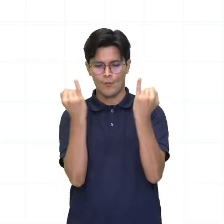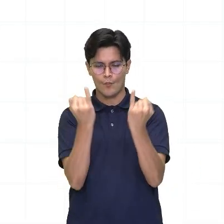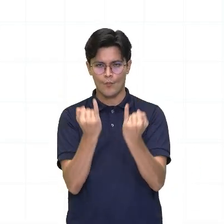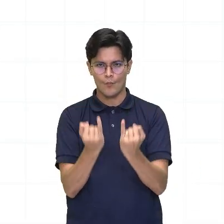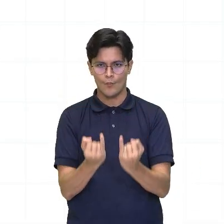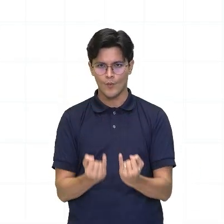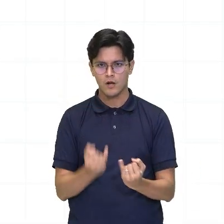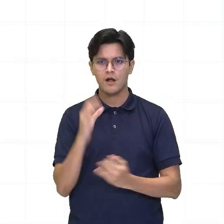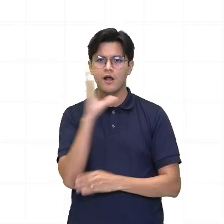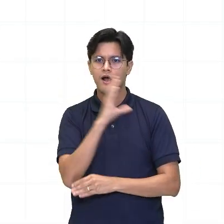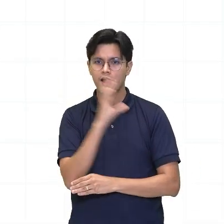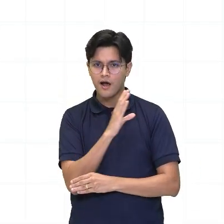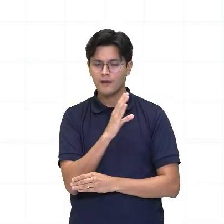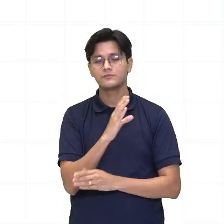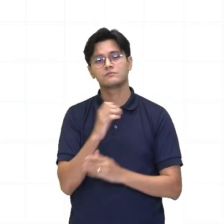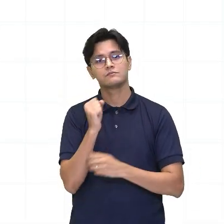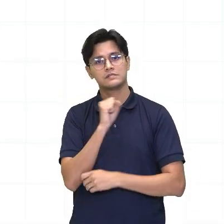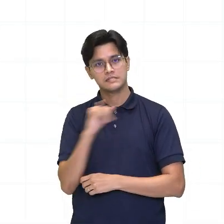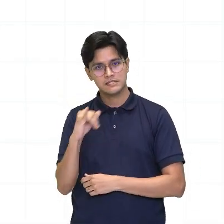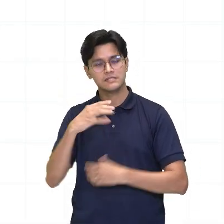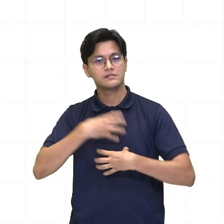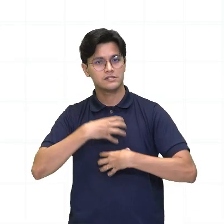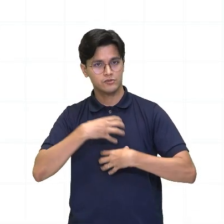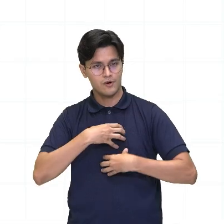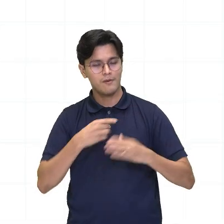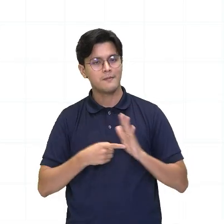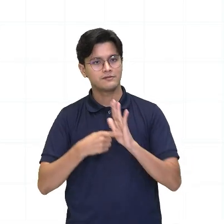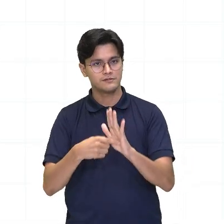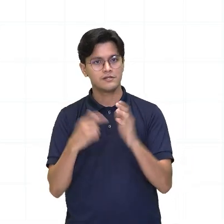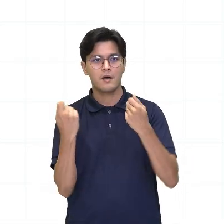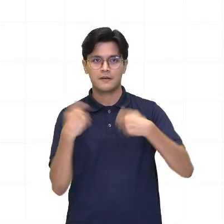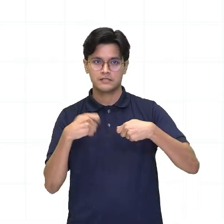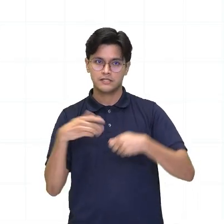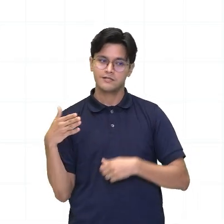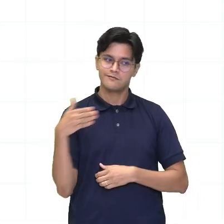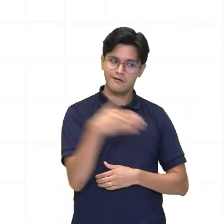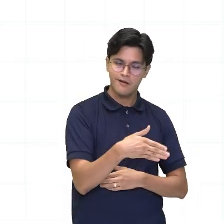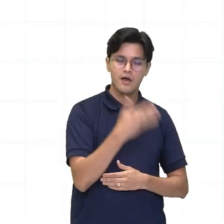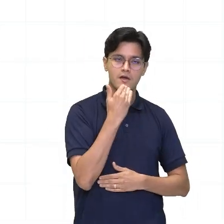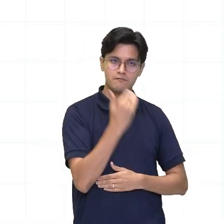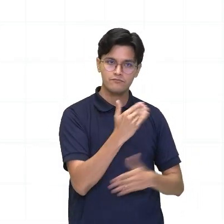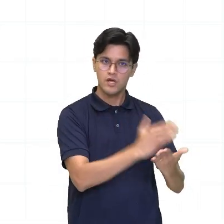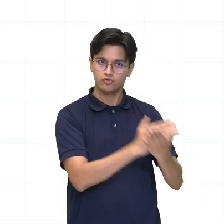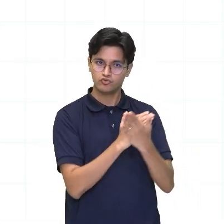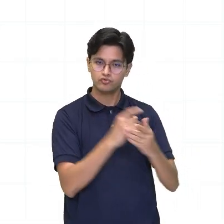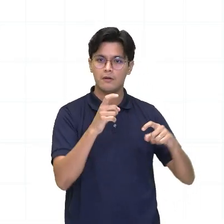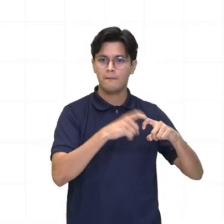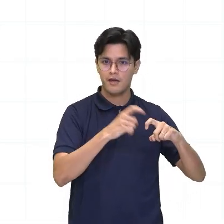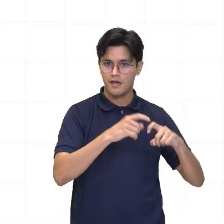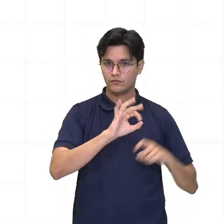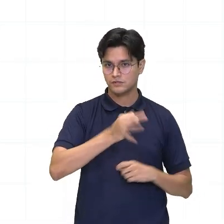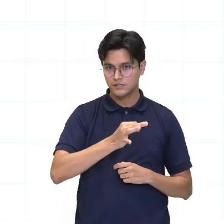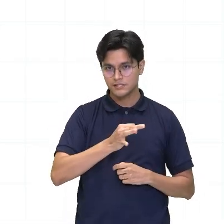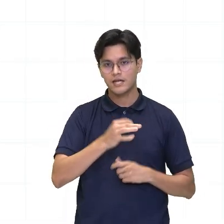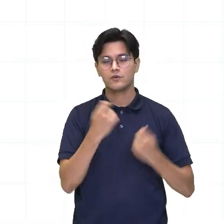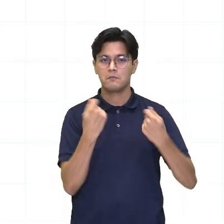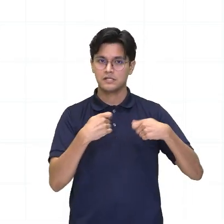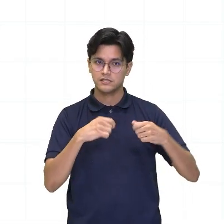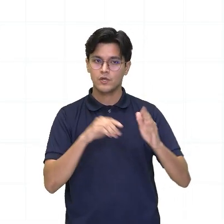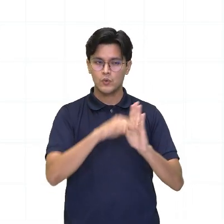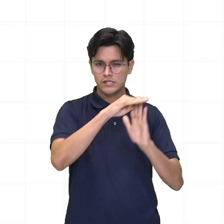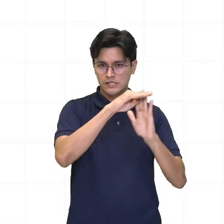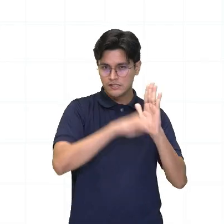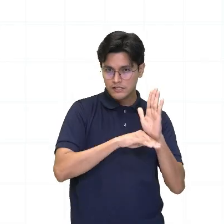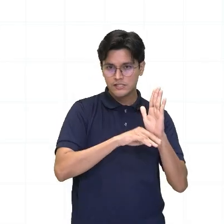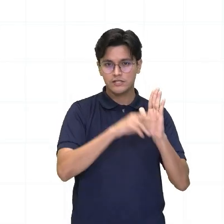imediatamente ajuda médica, porque o tratamento é bastante longo e precisa ser concluído, né, com bastante rigor. Caso contrário, a